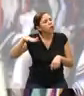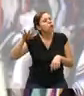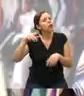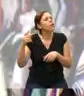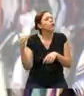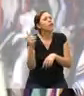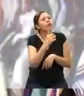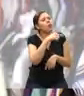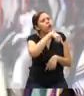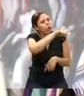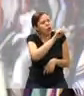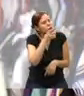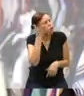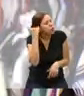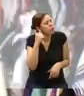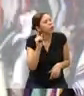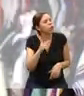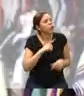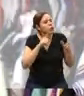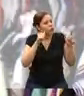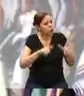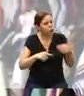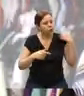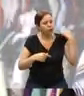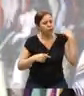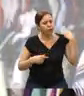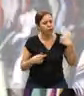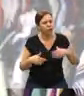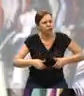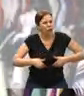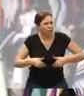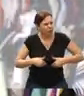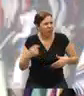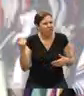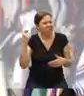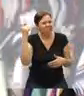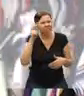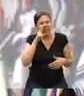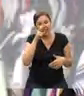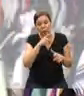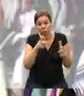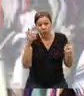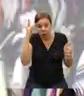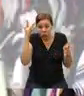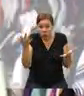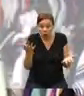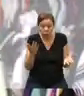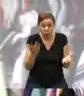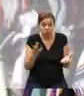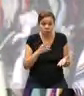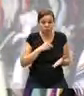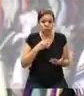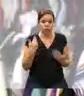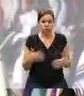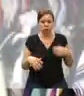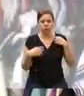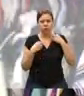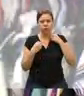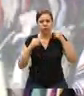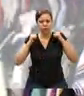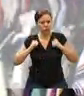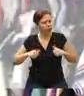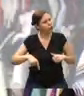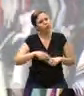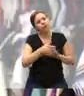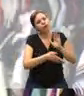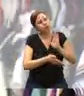lá sabendo que lá a situação de fome era gravíssima, mas ele não tinha noção do que ia encontrar. E foi, botou a mochila nas